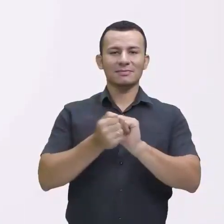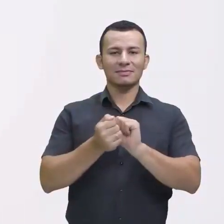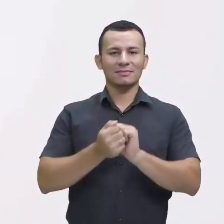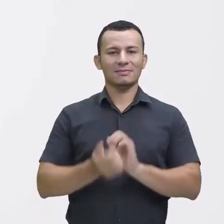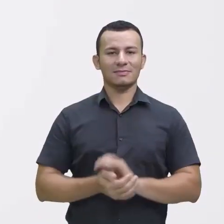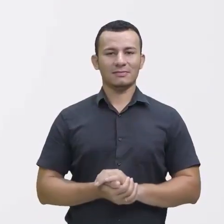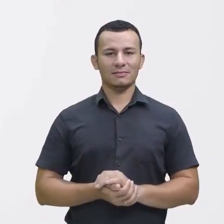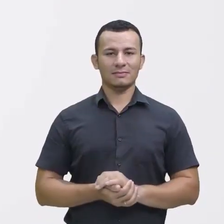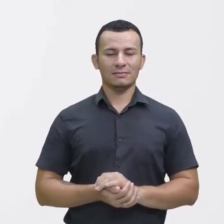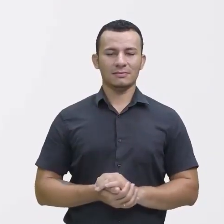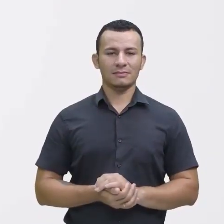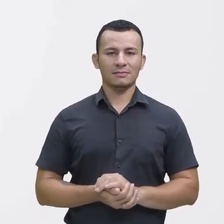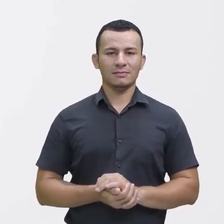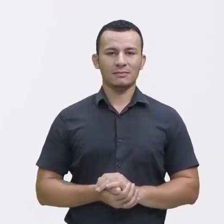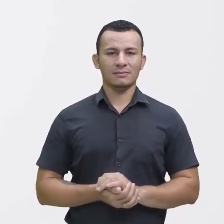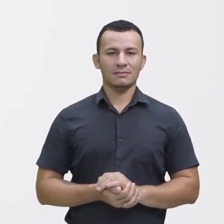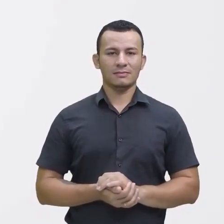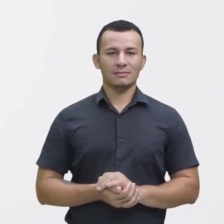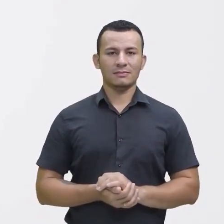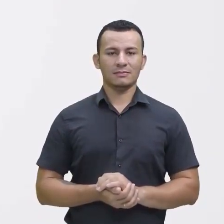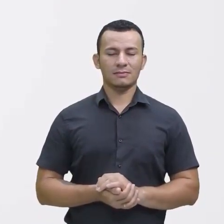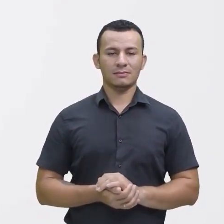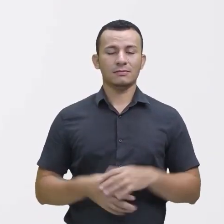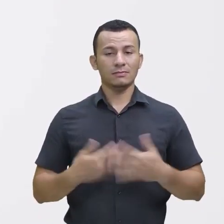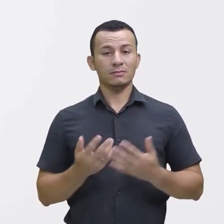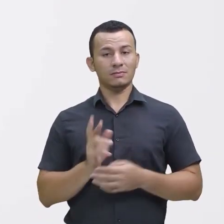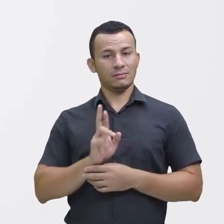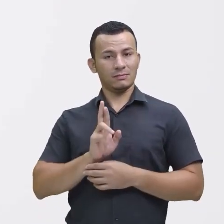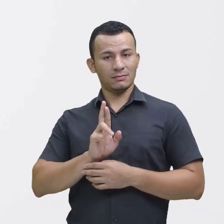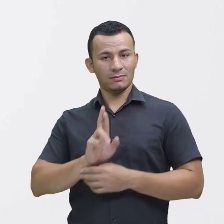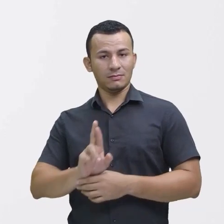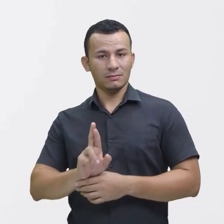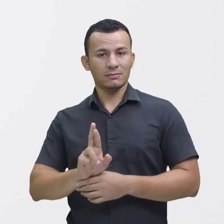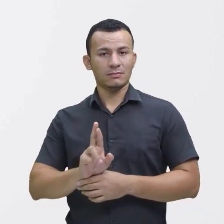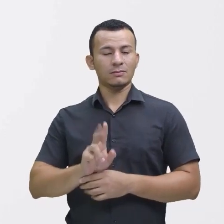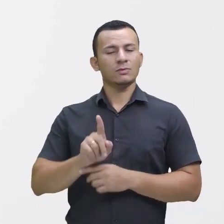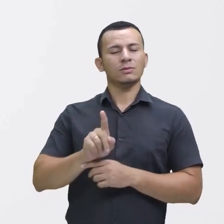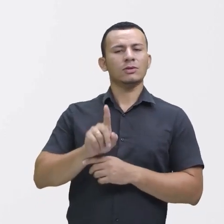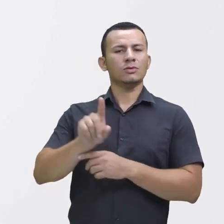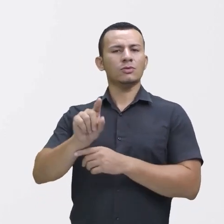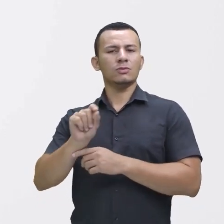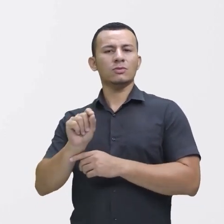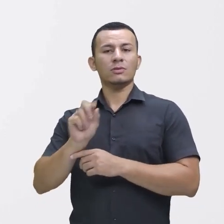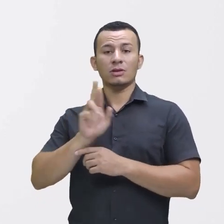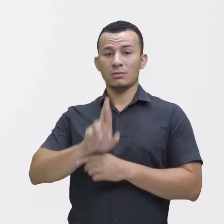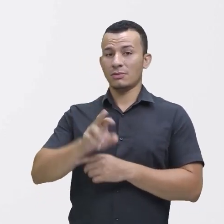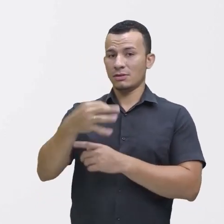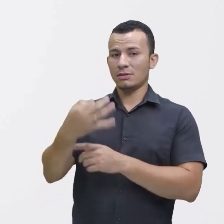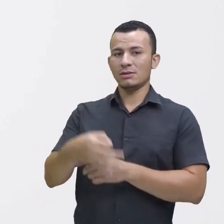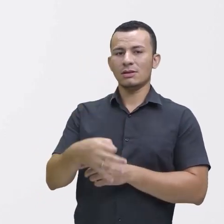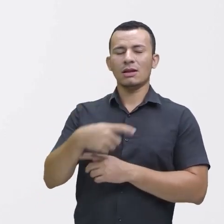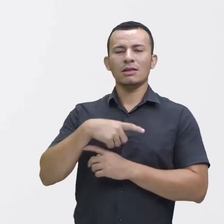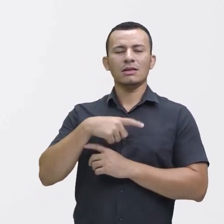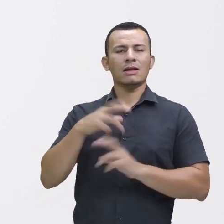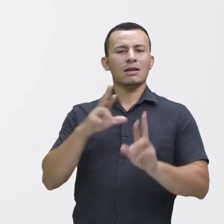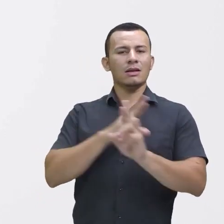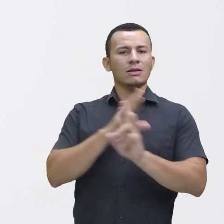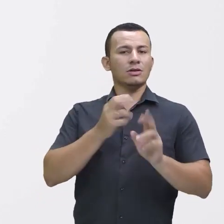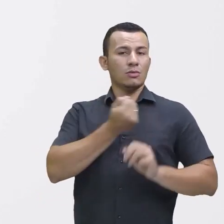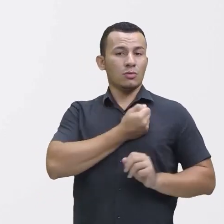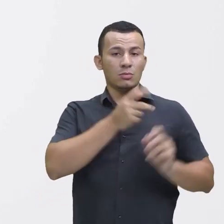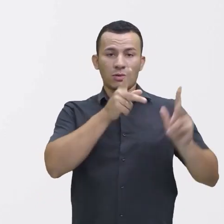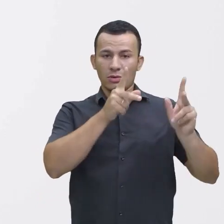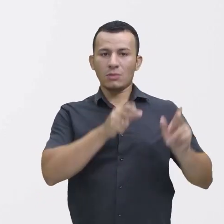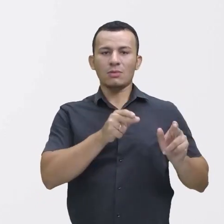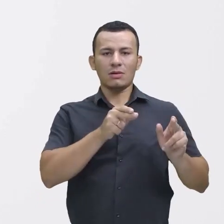lá. Então, vamos responder? Então, marque a resposta certa que apresenta a relação de igualdade. É